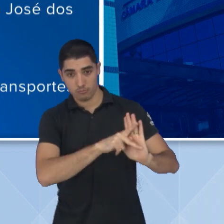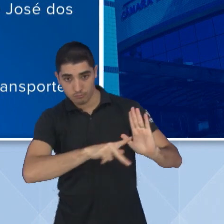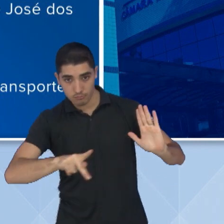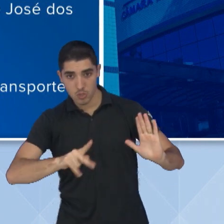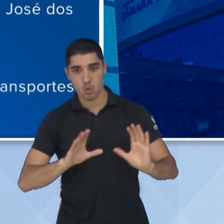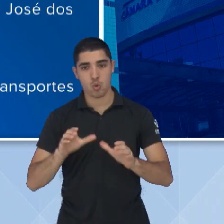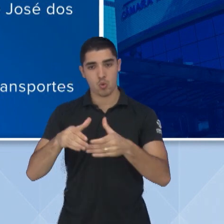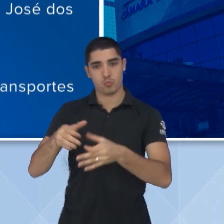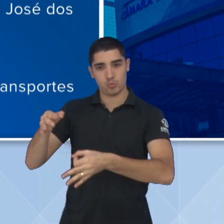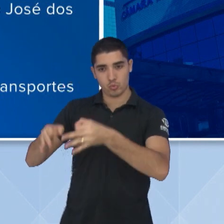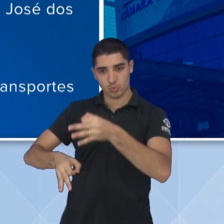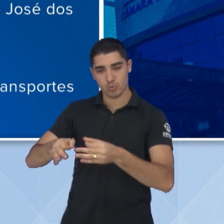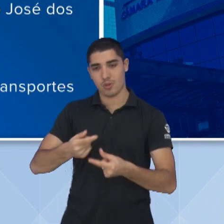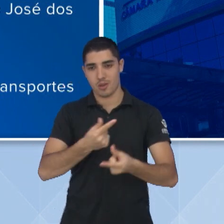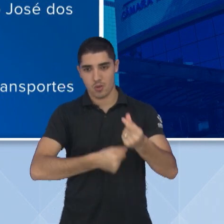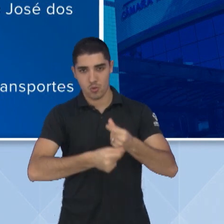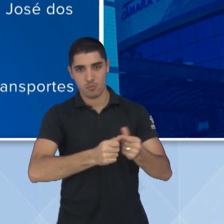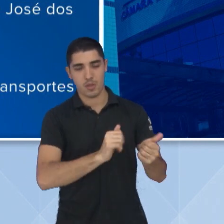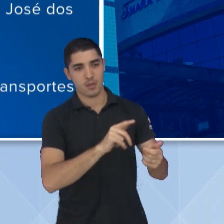e Transportes.